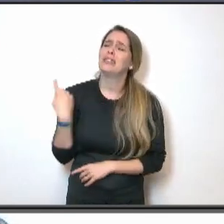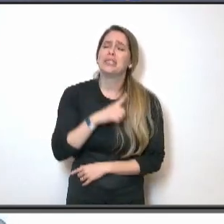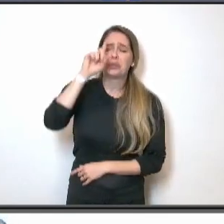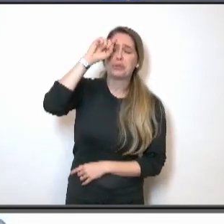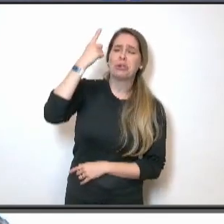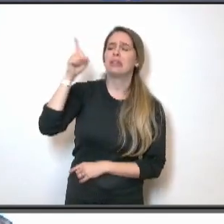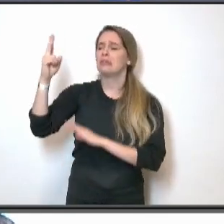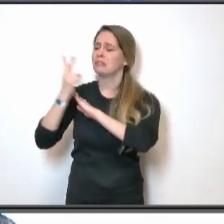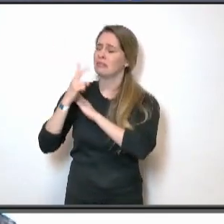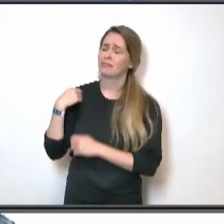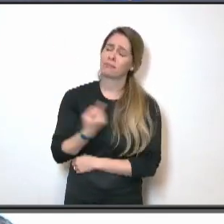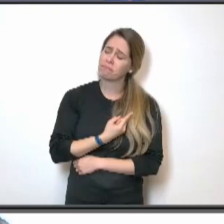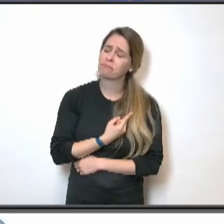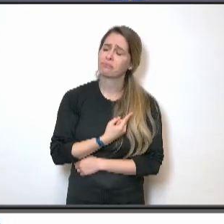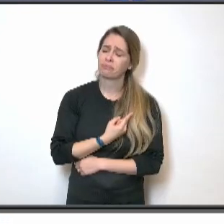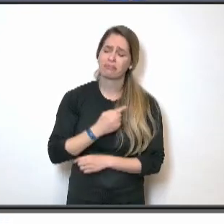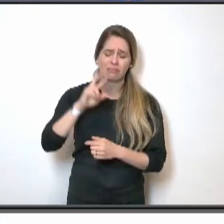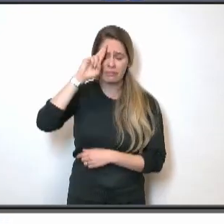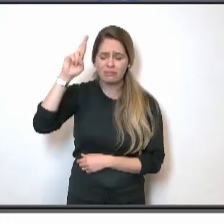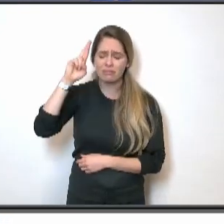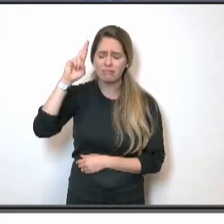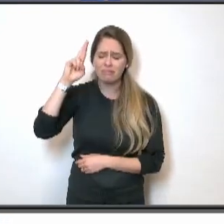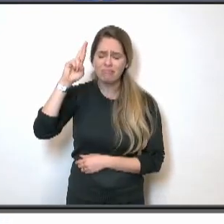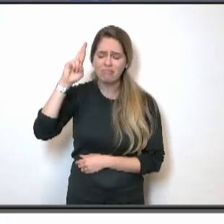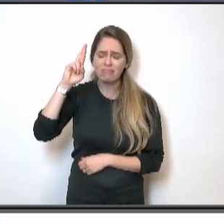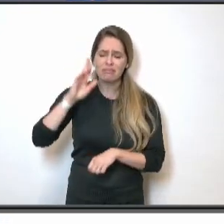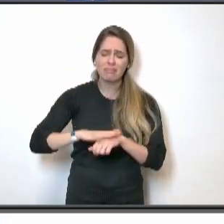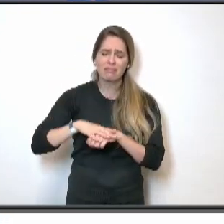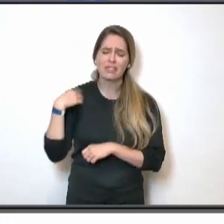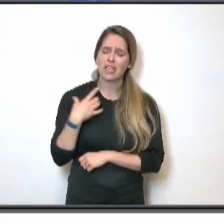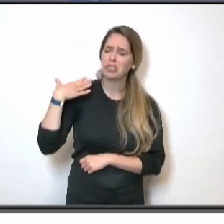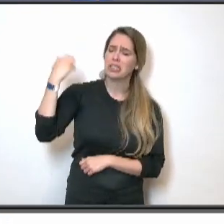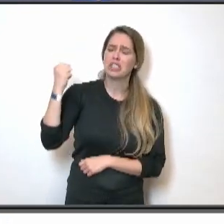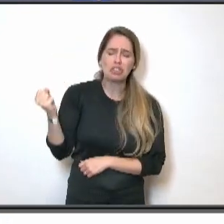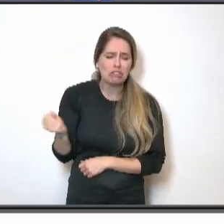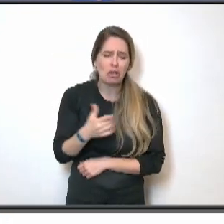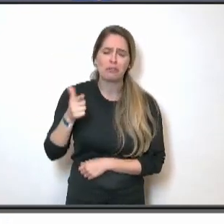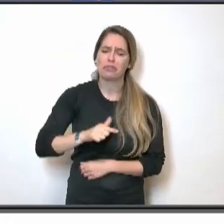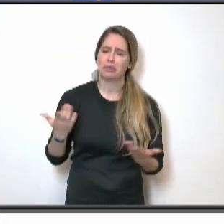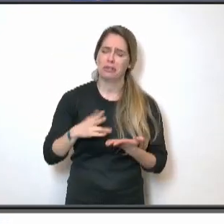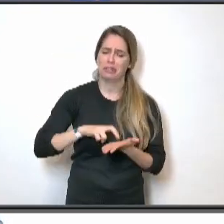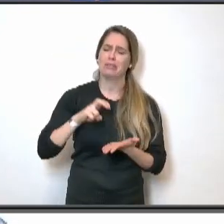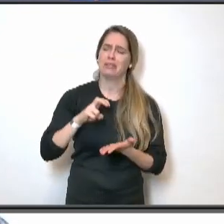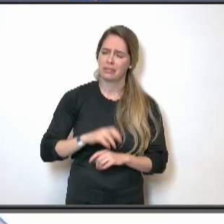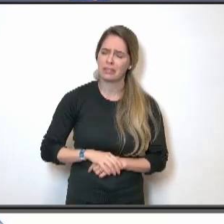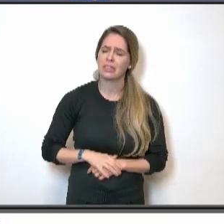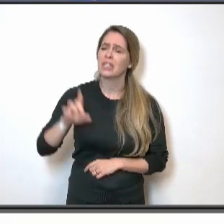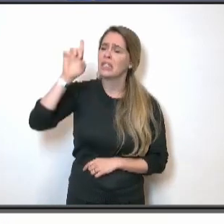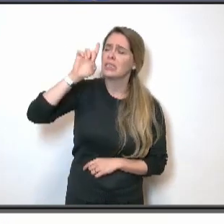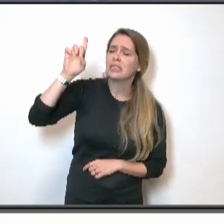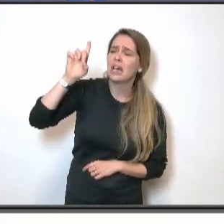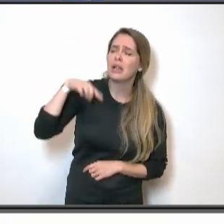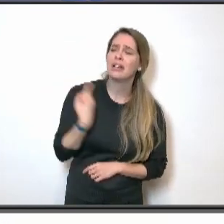cuidado. Oh, Senhor, renova o nosso chamado nessa manhã. Deus,